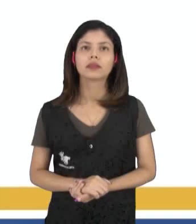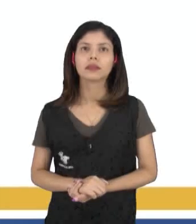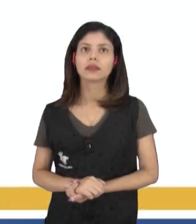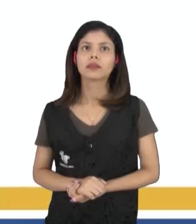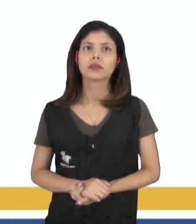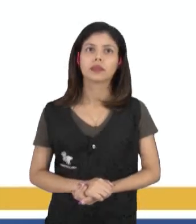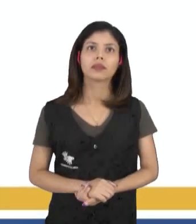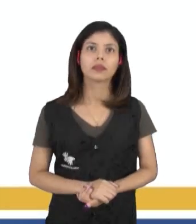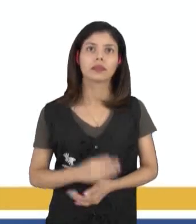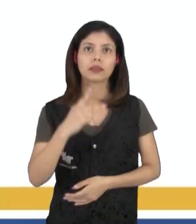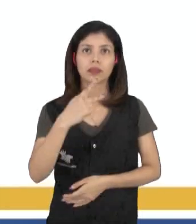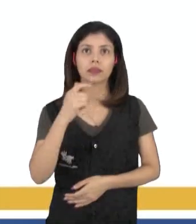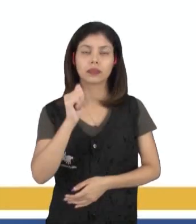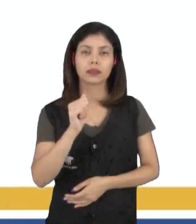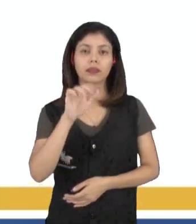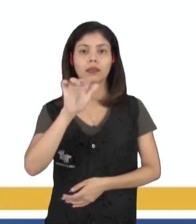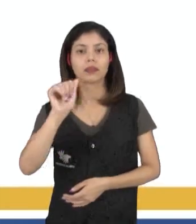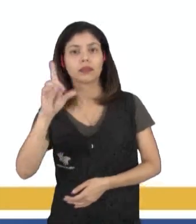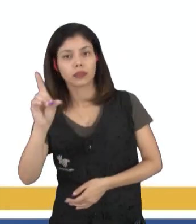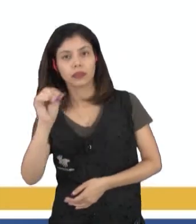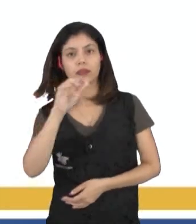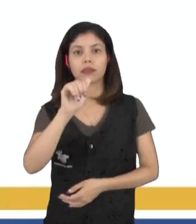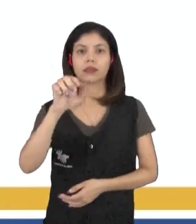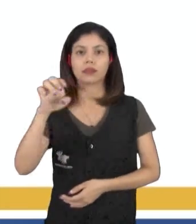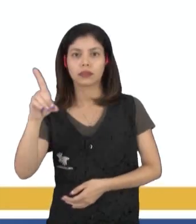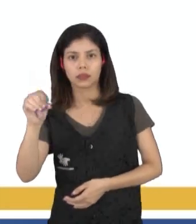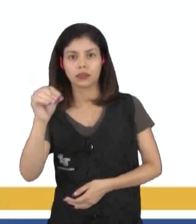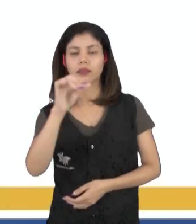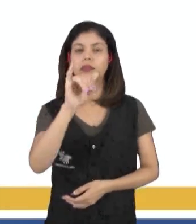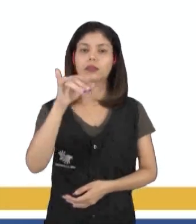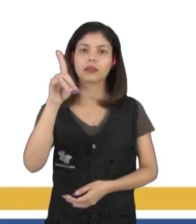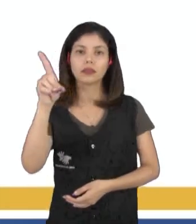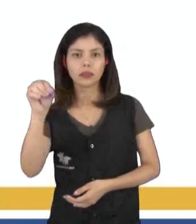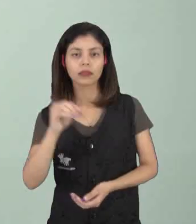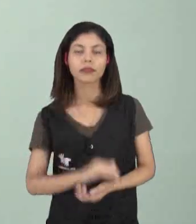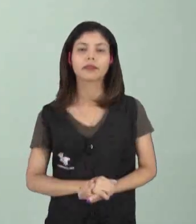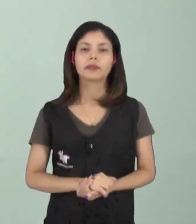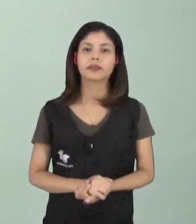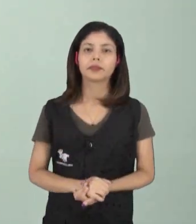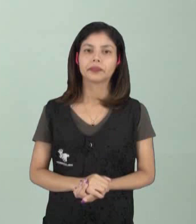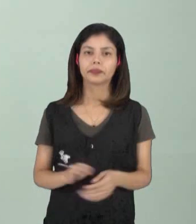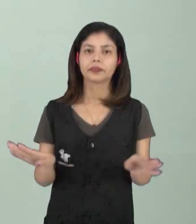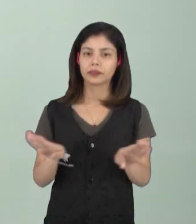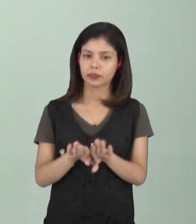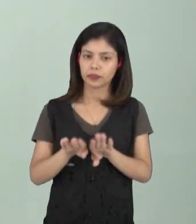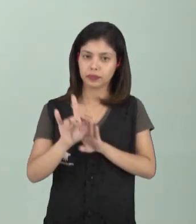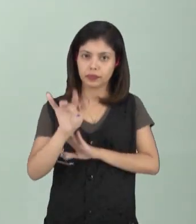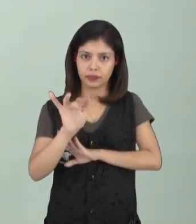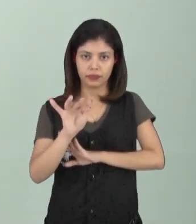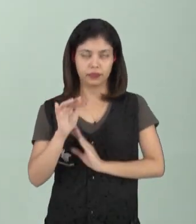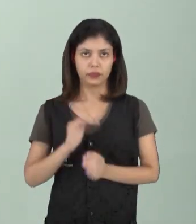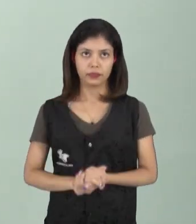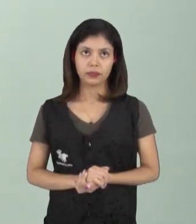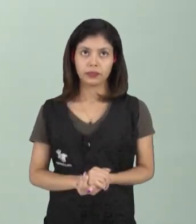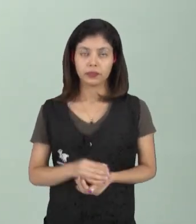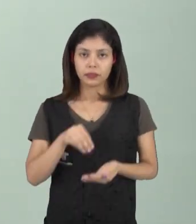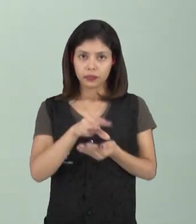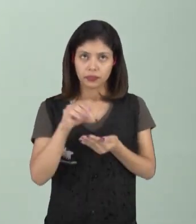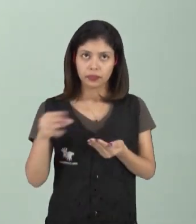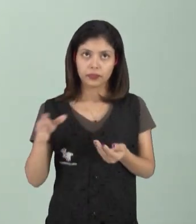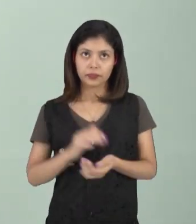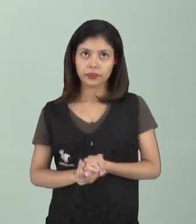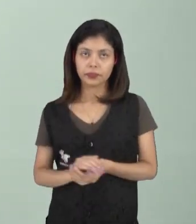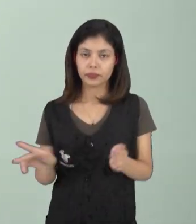O particípio é aquele que termina em a, do é, do ido, tá? Lembram? É uma forma nominal também. Então, distribuídos ali